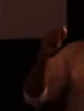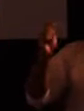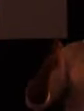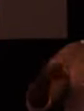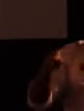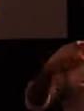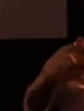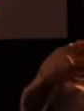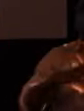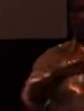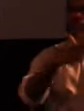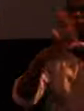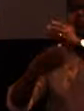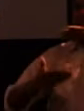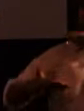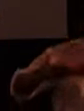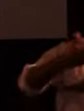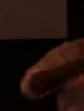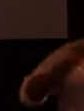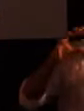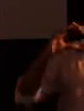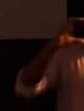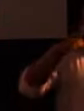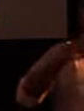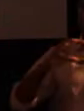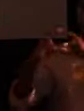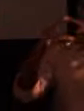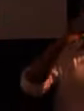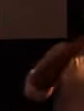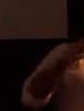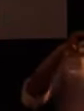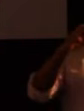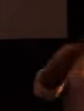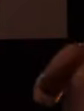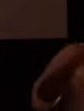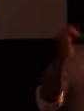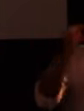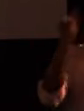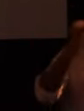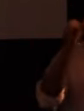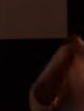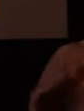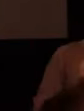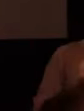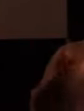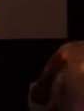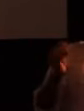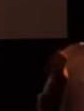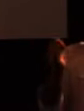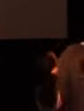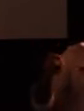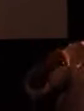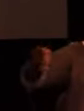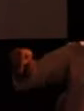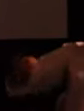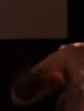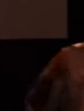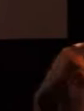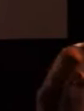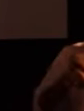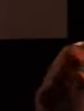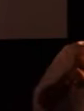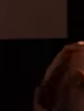na cidade. A gente admite que, dentre a área que foi destinada para o índice